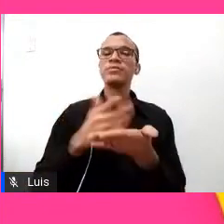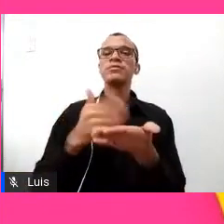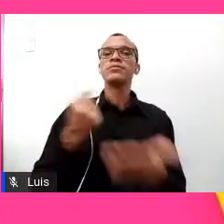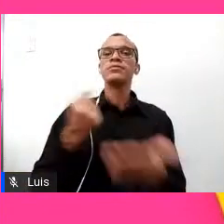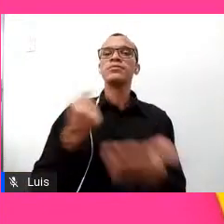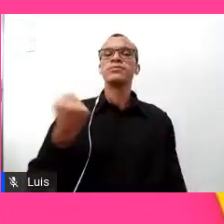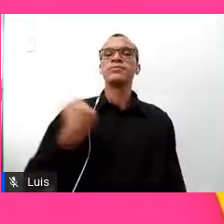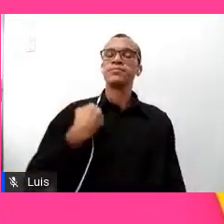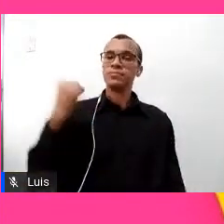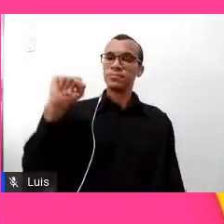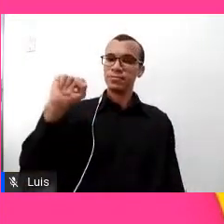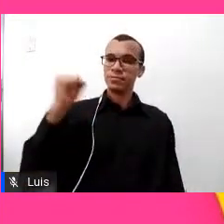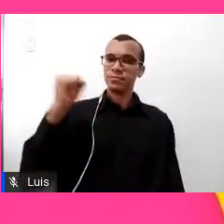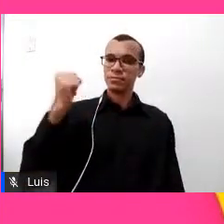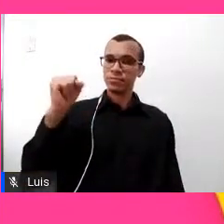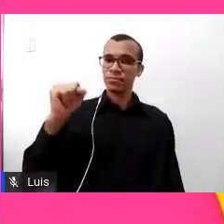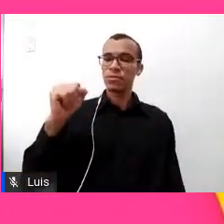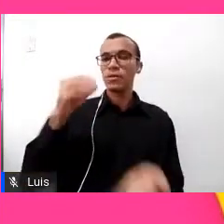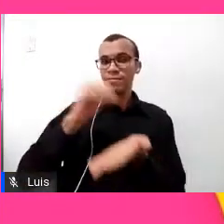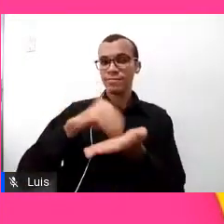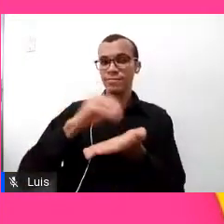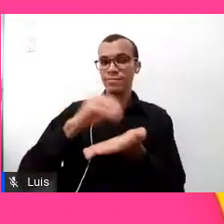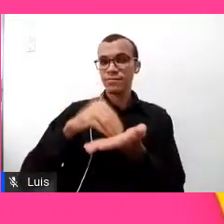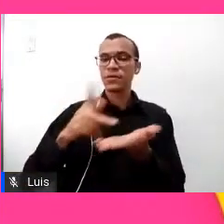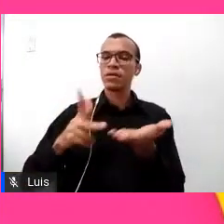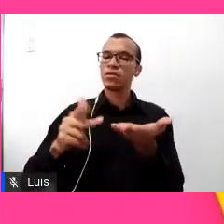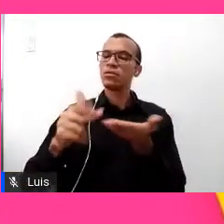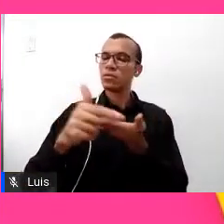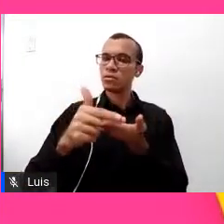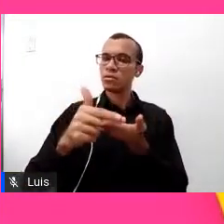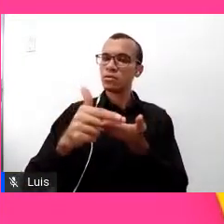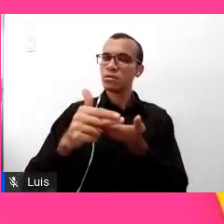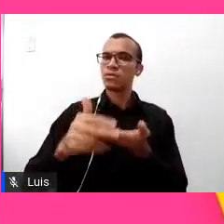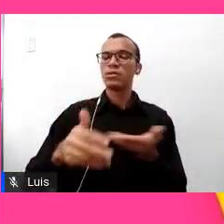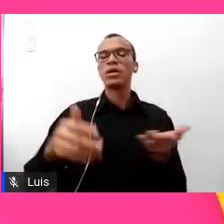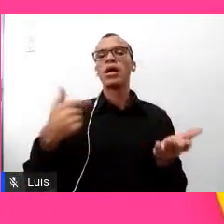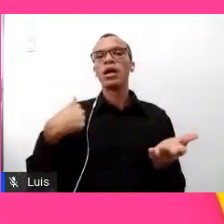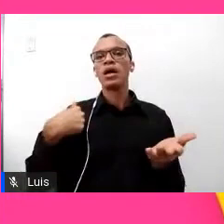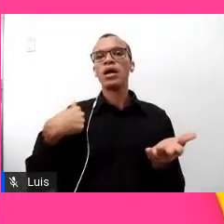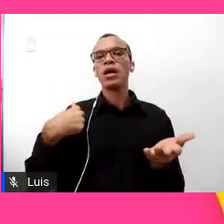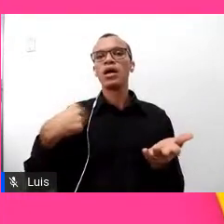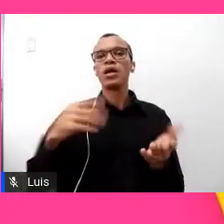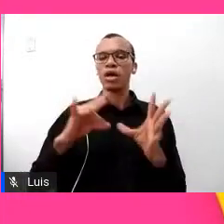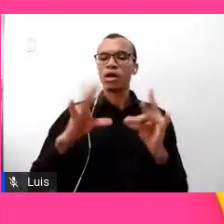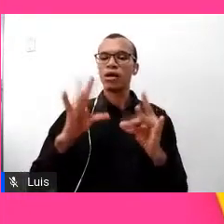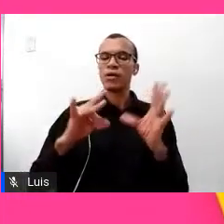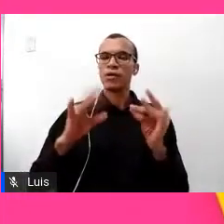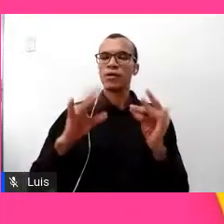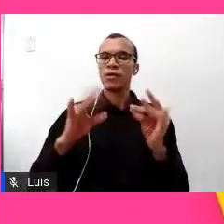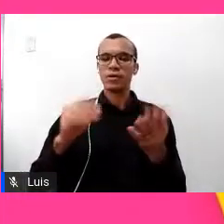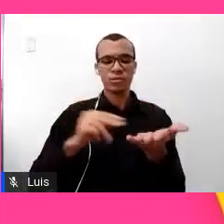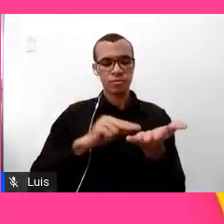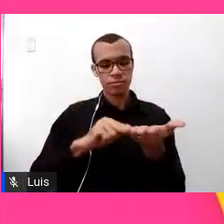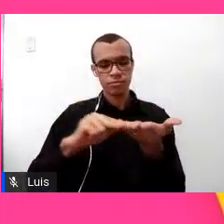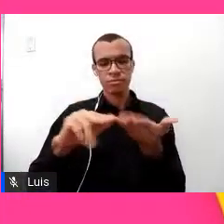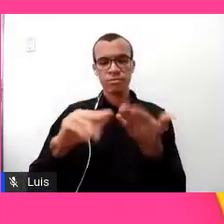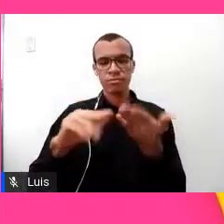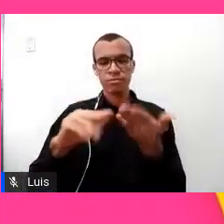não recortei ainda. Aí eu vou passar a cola aqui no telhado. Deixa eu voltar aqui a câmera.